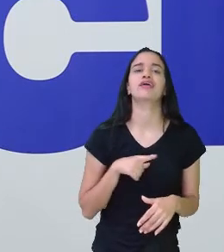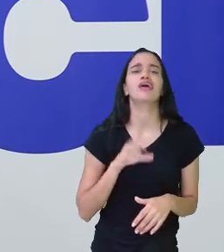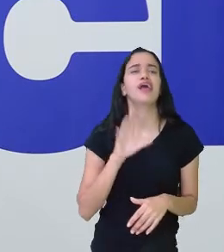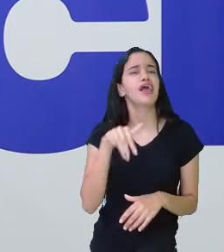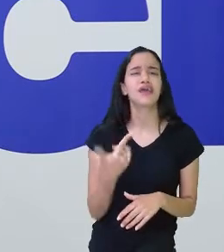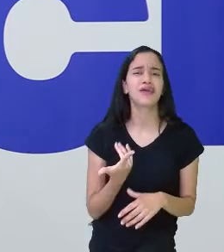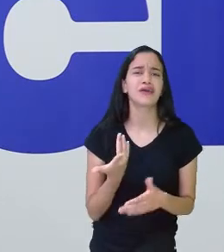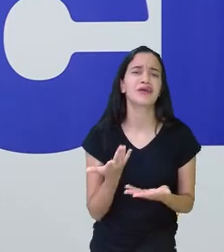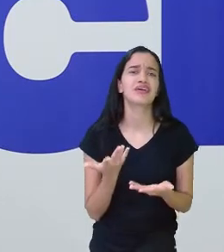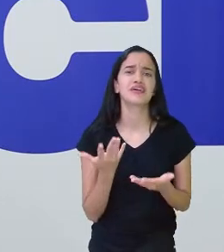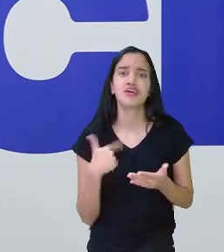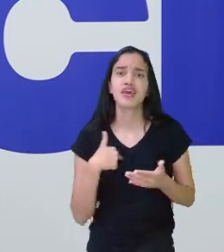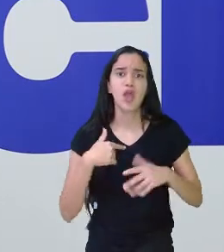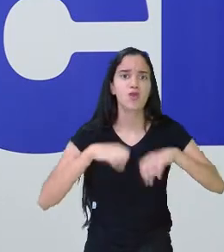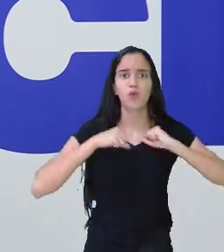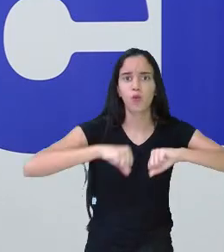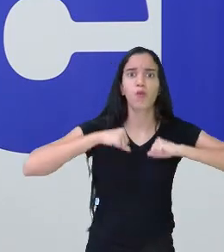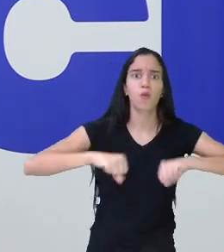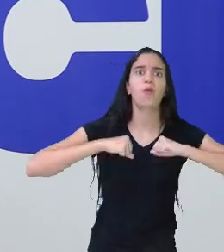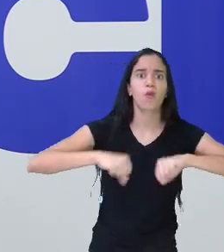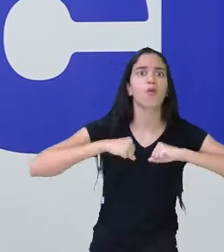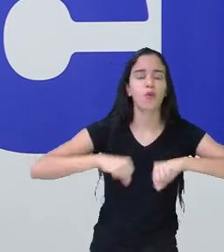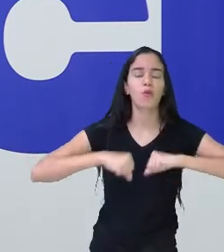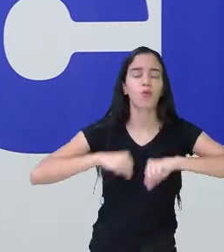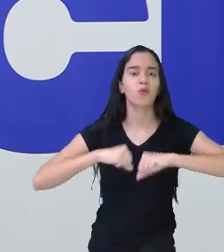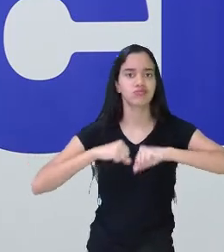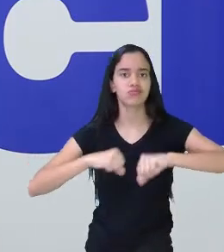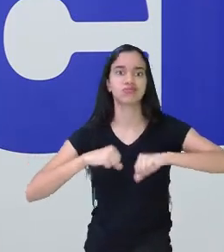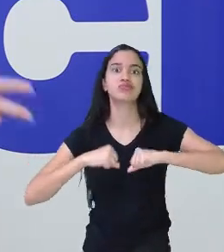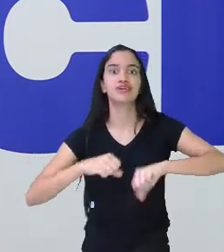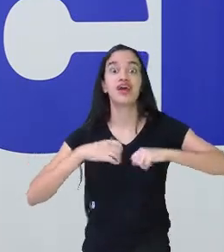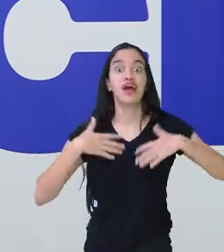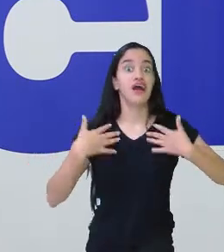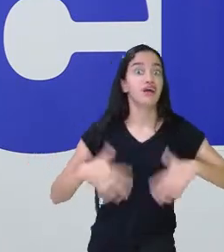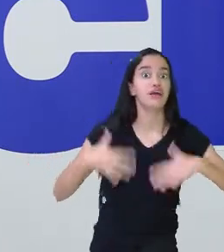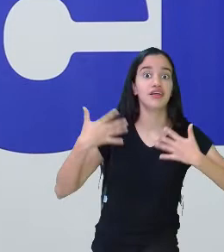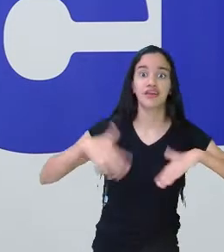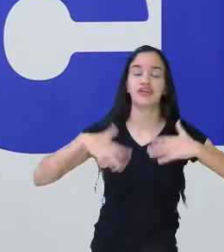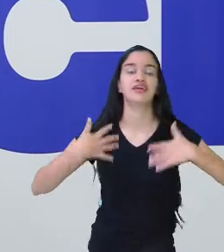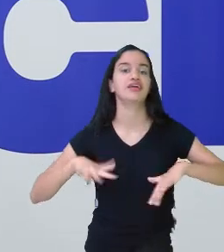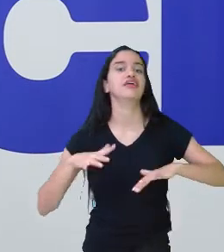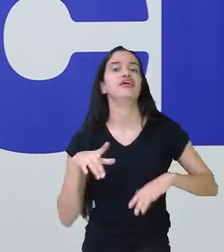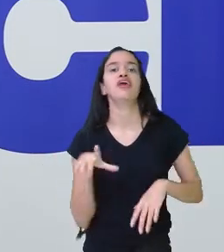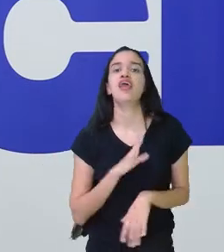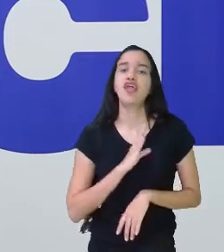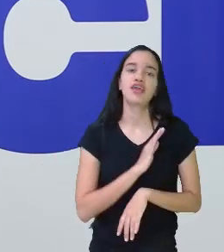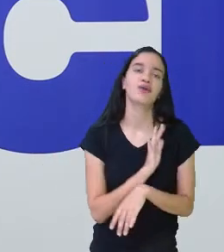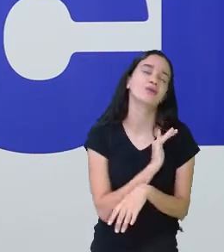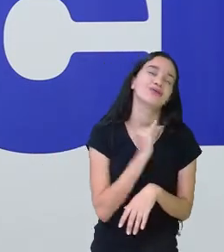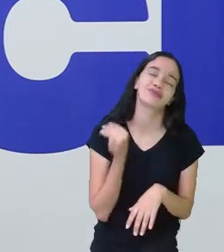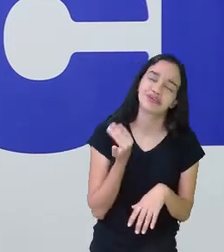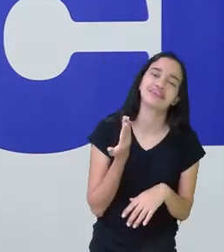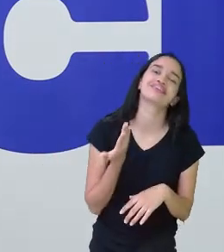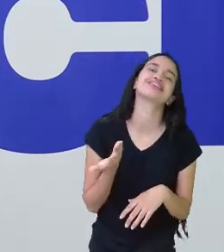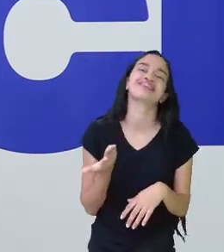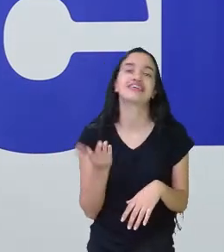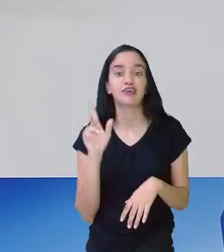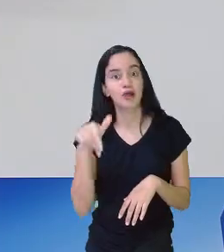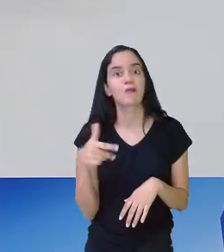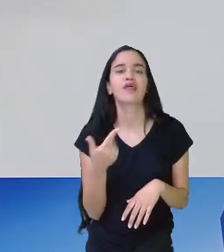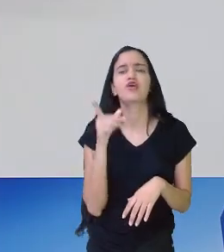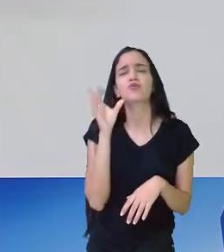nem eu correndo numa maratona, se eu aguentasse, né, gente? Correndo na maratona, ai meu Deus, eu ia ter um ataque cardíaco. É, ele é